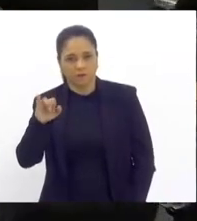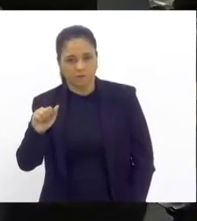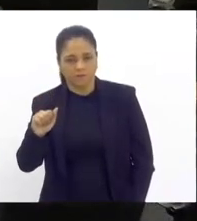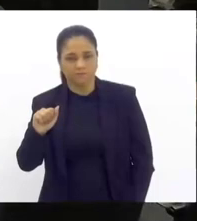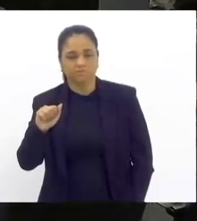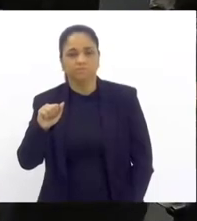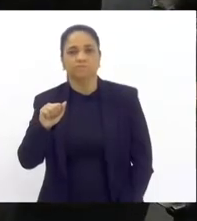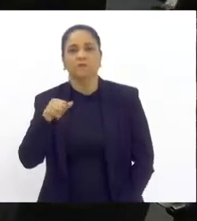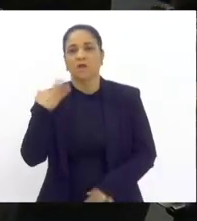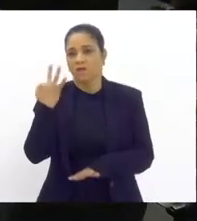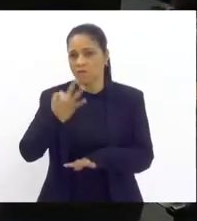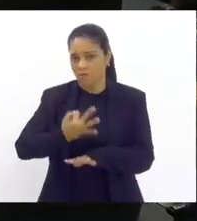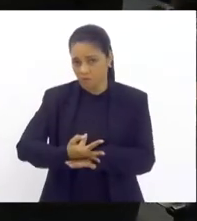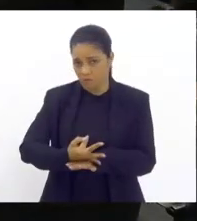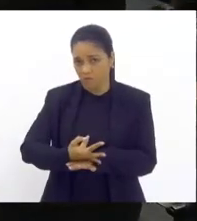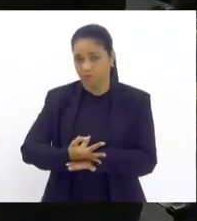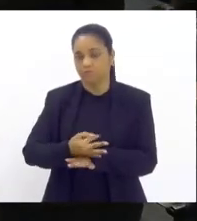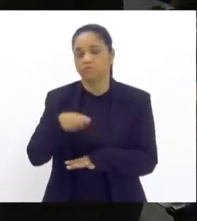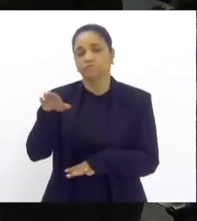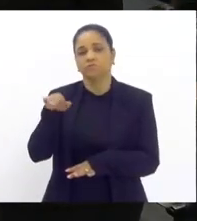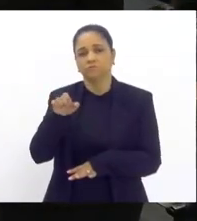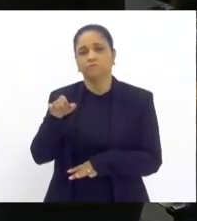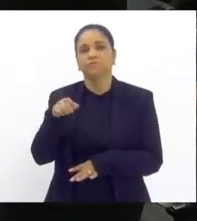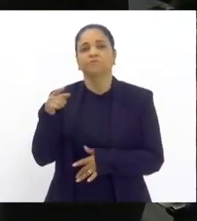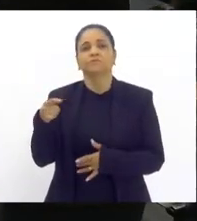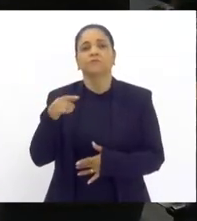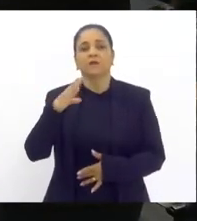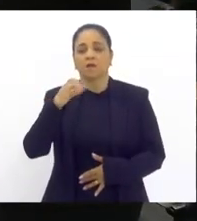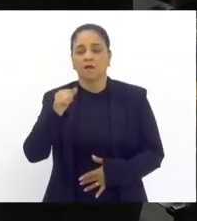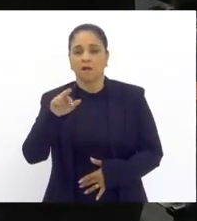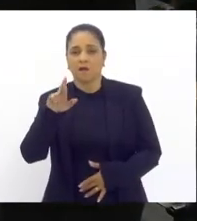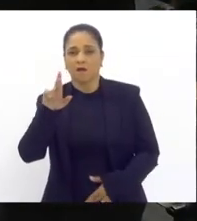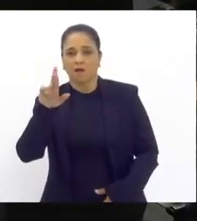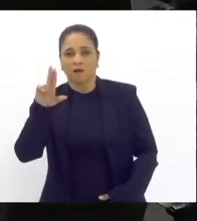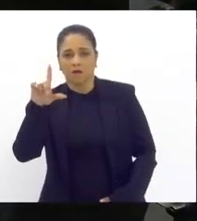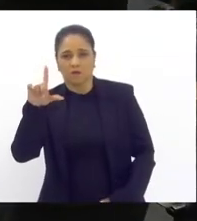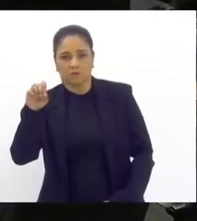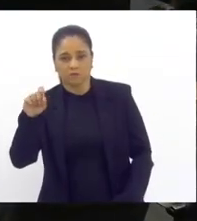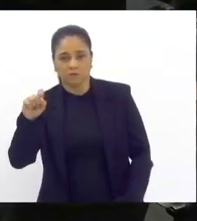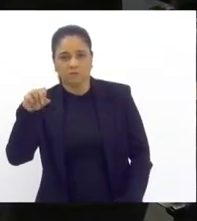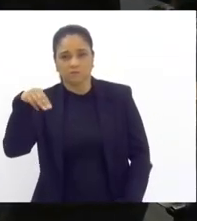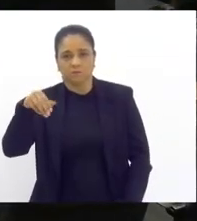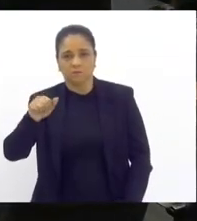Não estando o deputado André Correia, chamo o deputado Carlos Macedo.